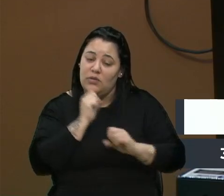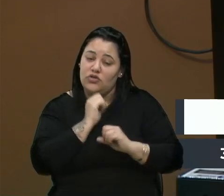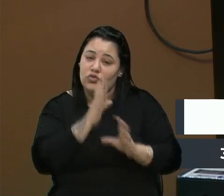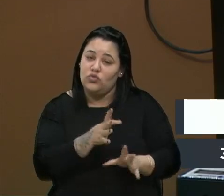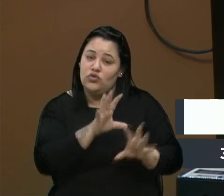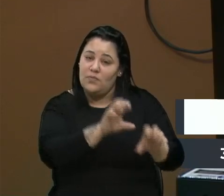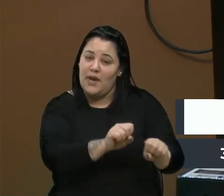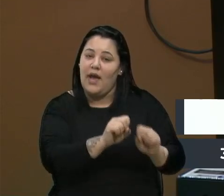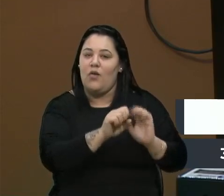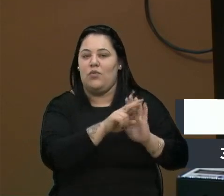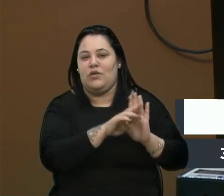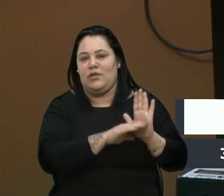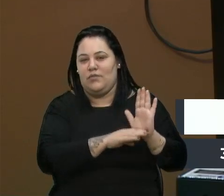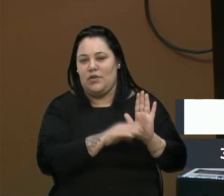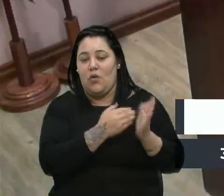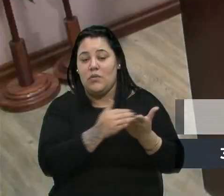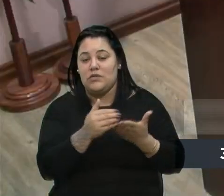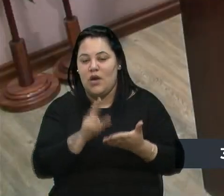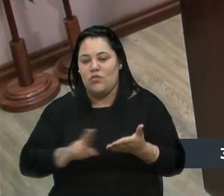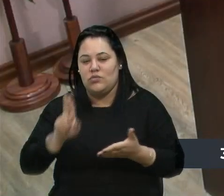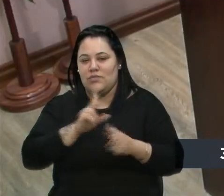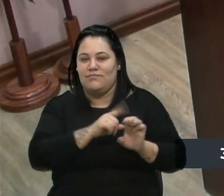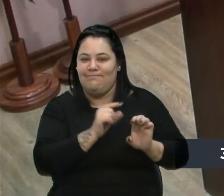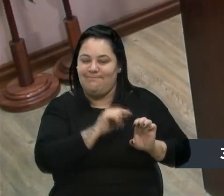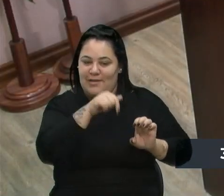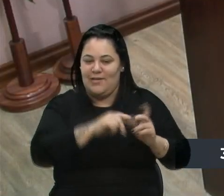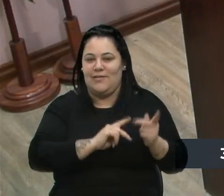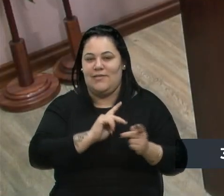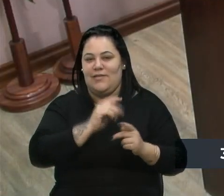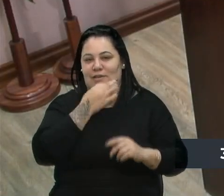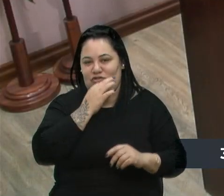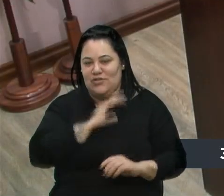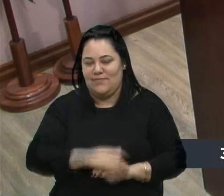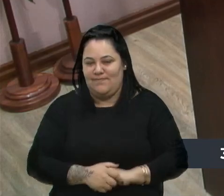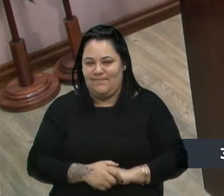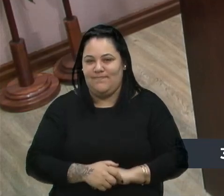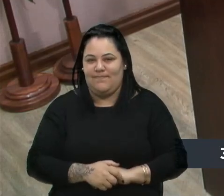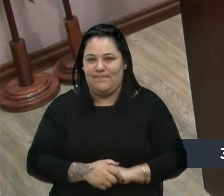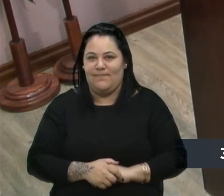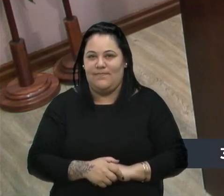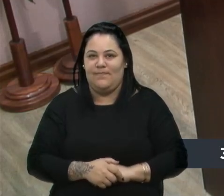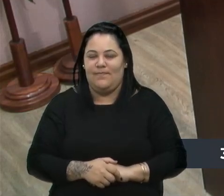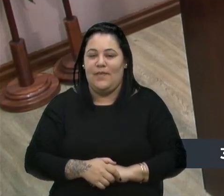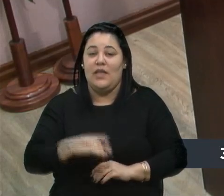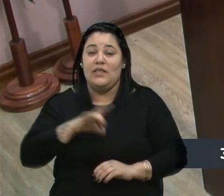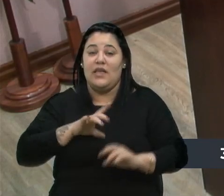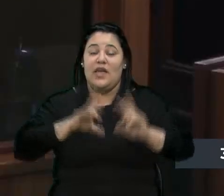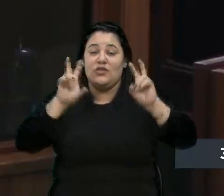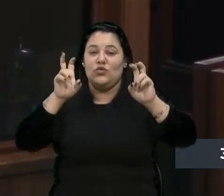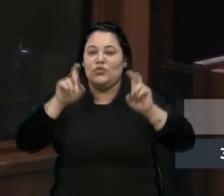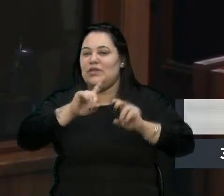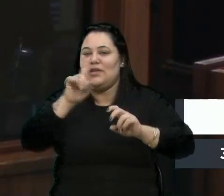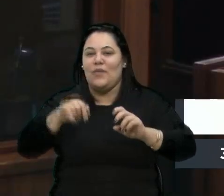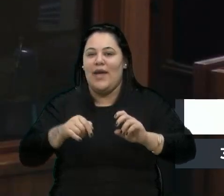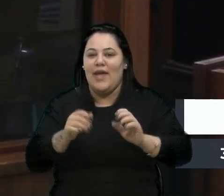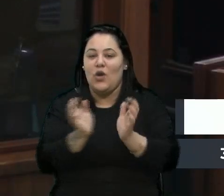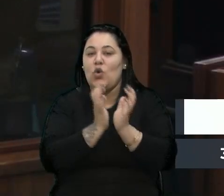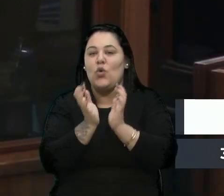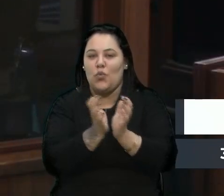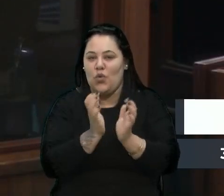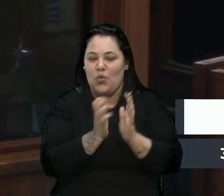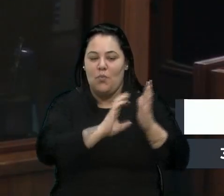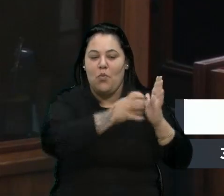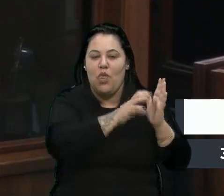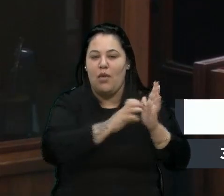programa. Obrigado, vereador. Existem temas que não é do partido X ou partido do Y, é para a cidade de Caxias do